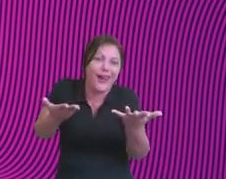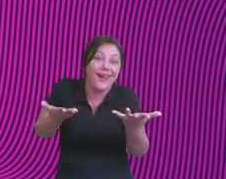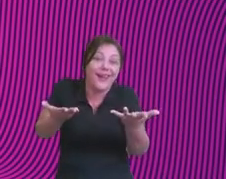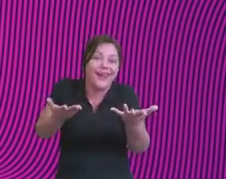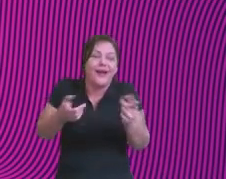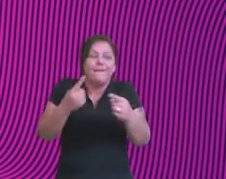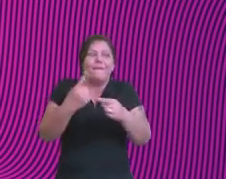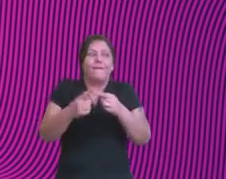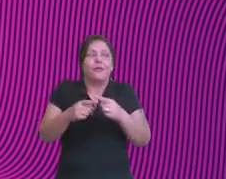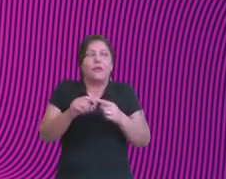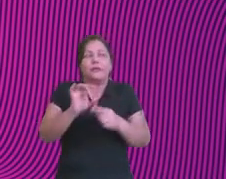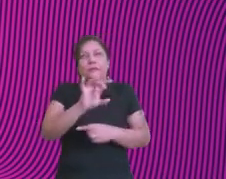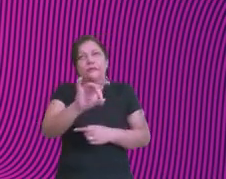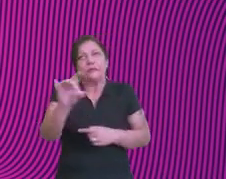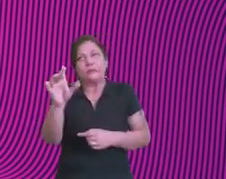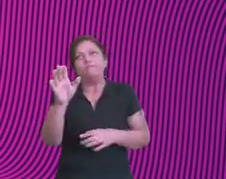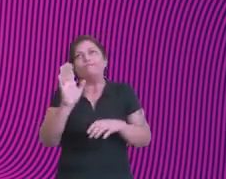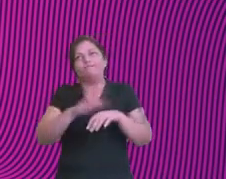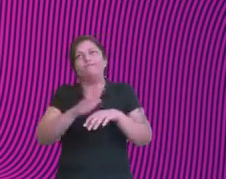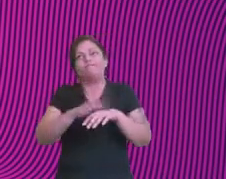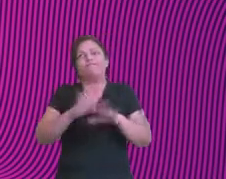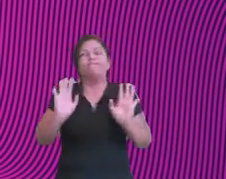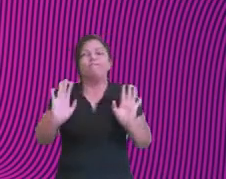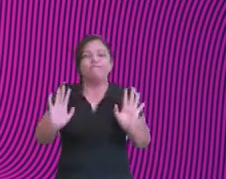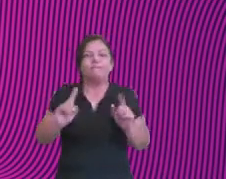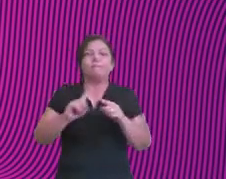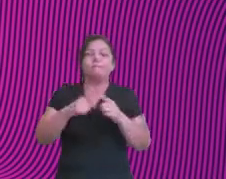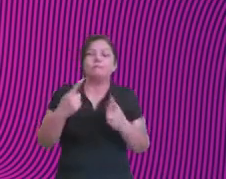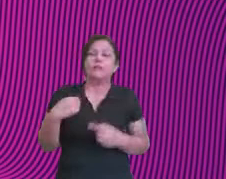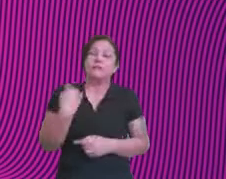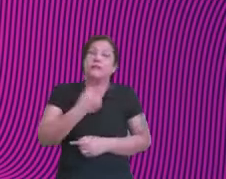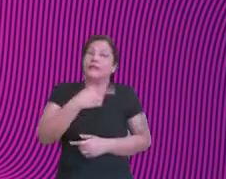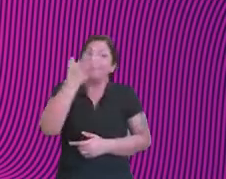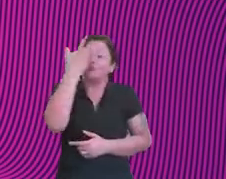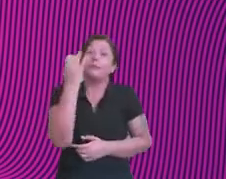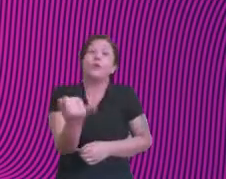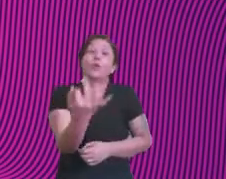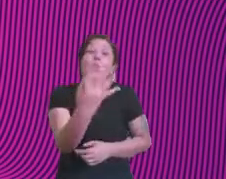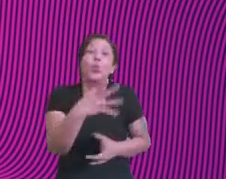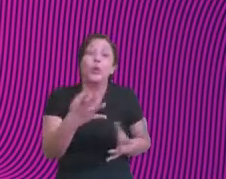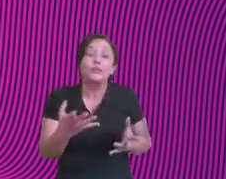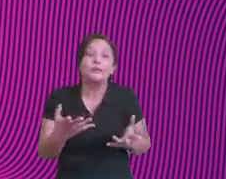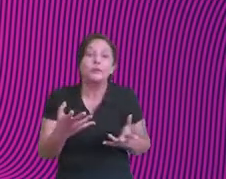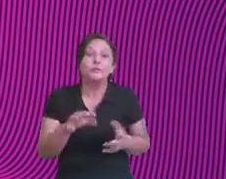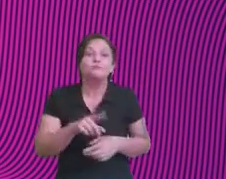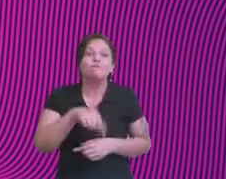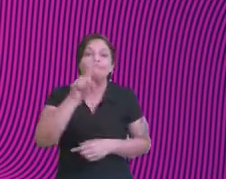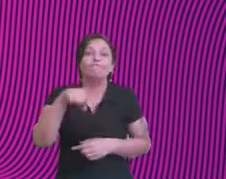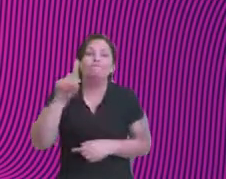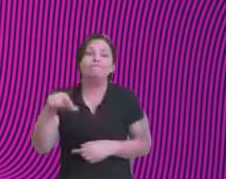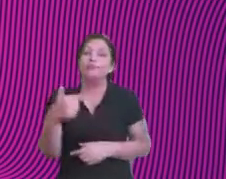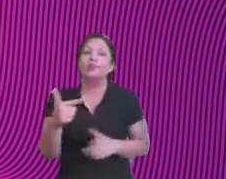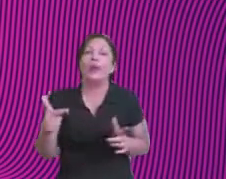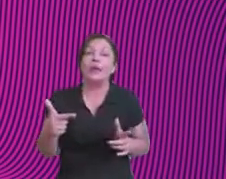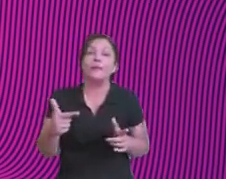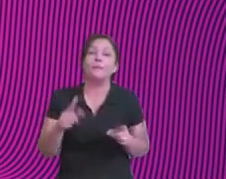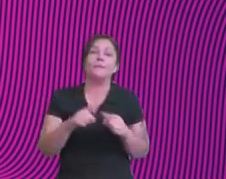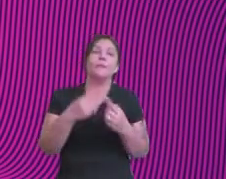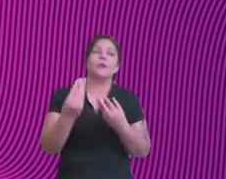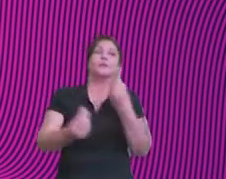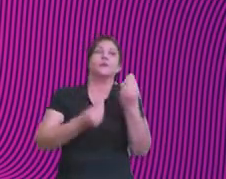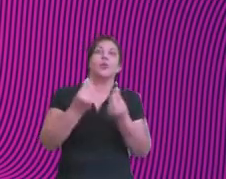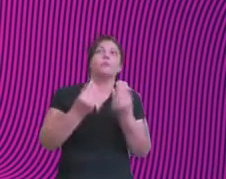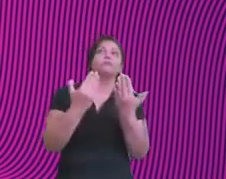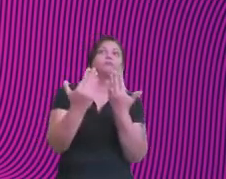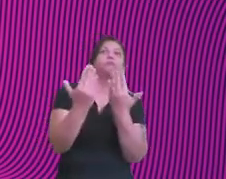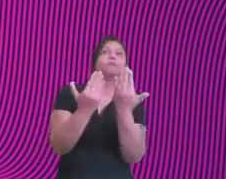que todo mundo faz, mas a gente não tem esse dado. E infelizmente, assim, tem aquela questão também da análise do subgrupo